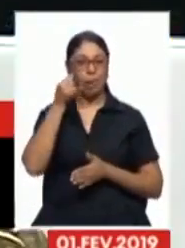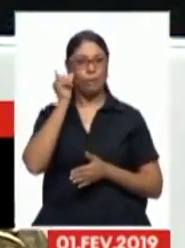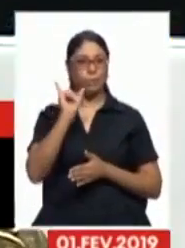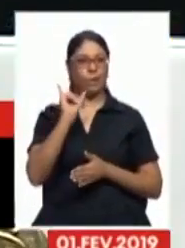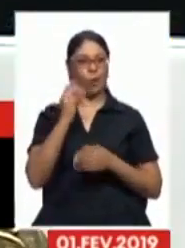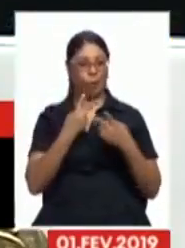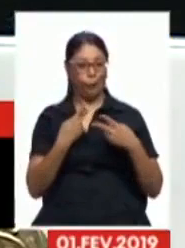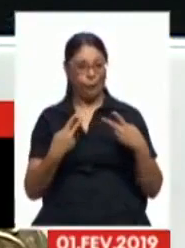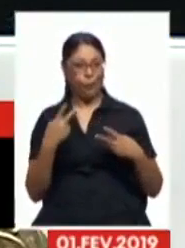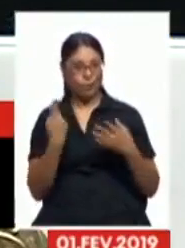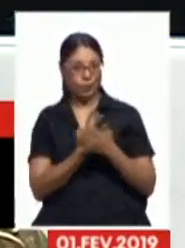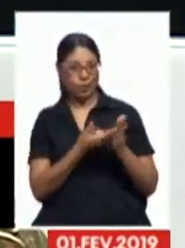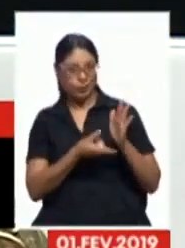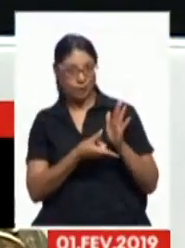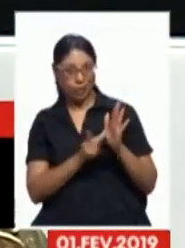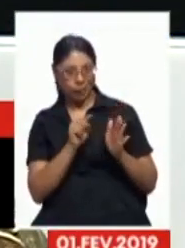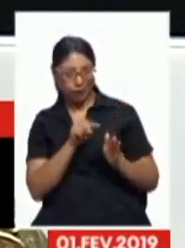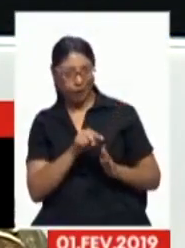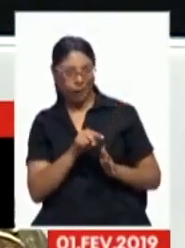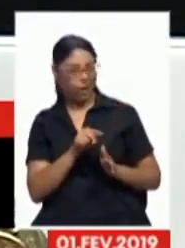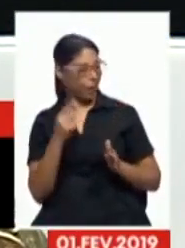jamais, nunca mais.